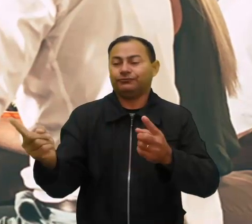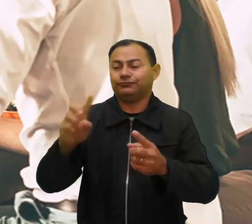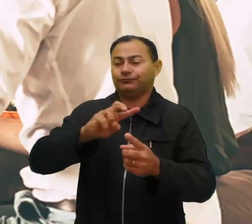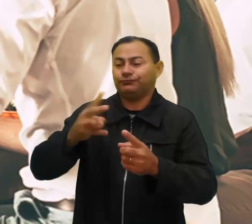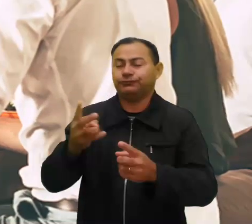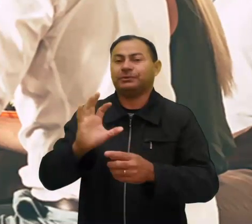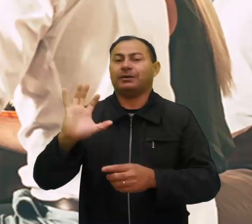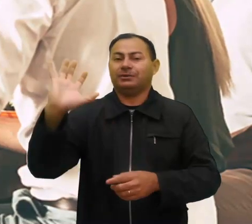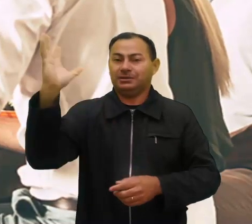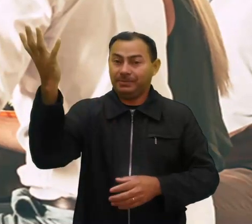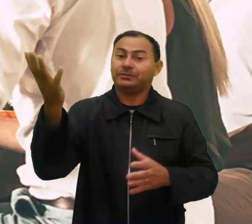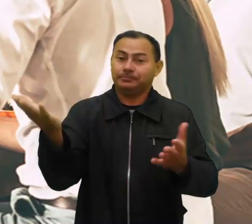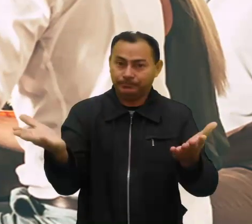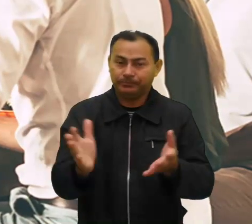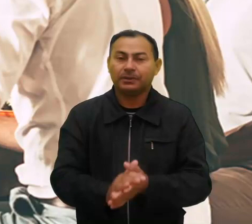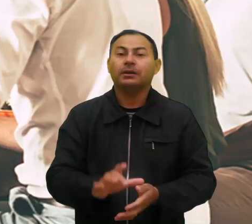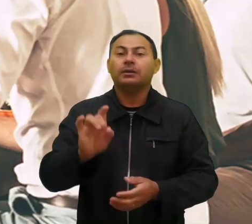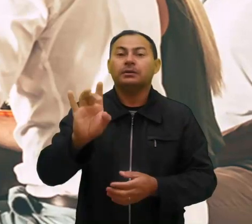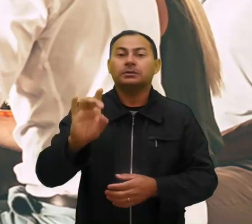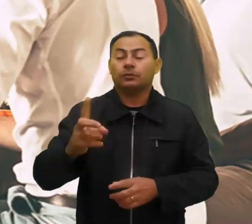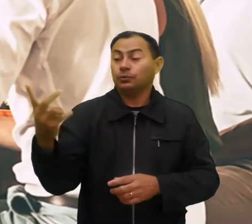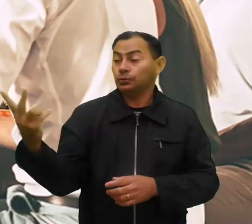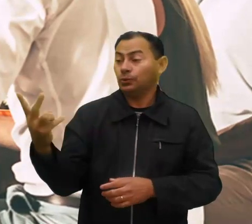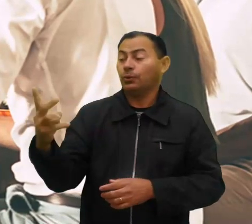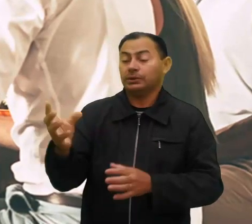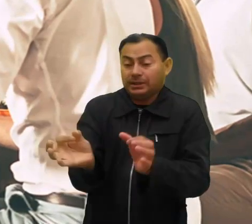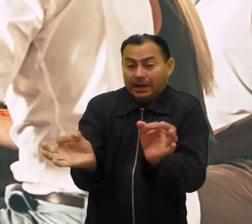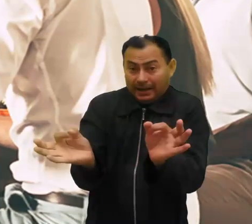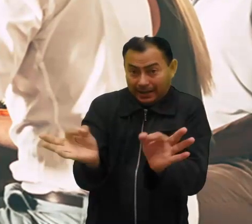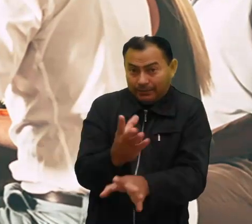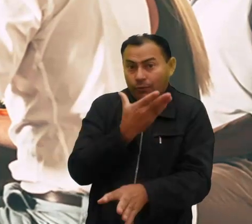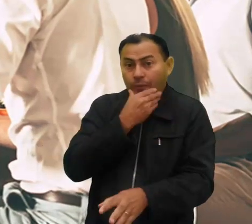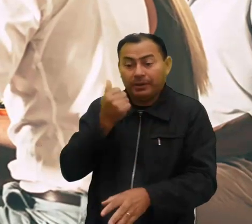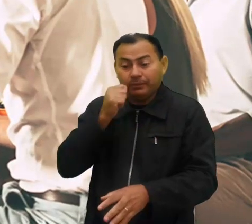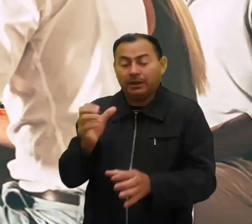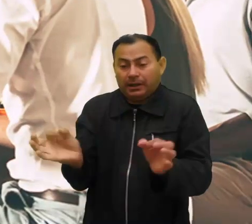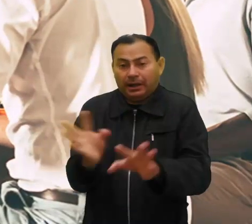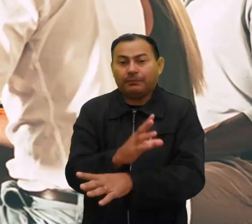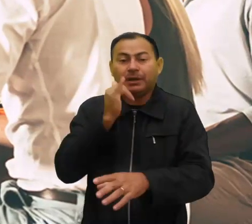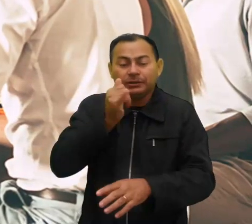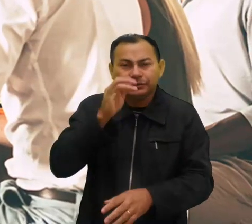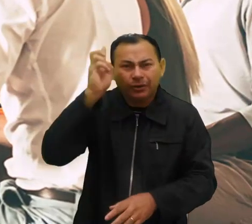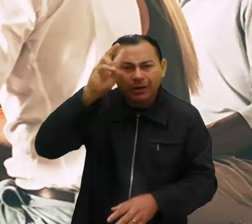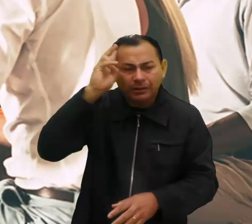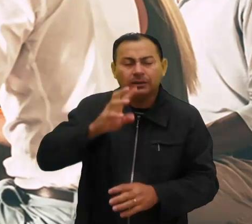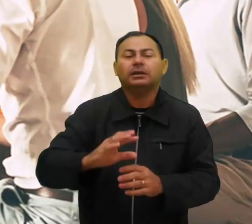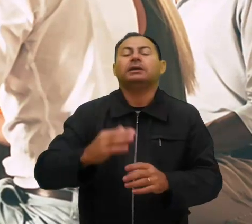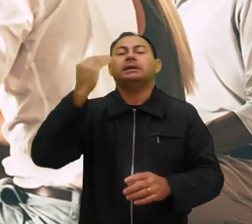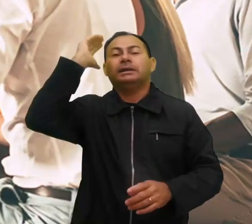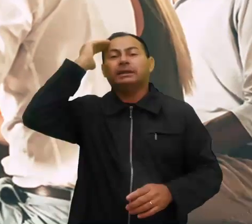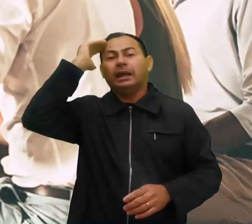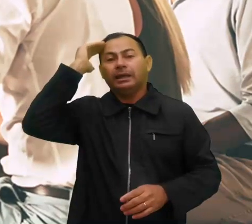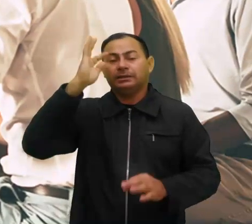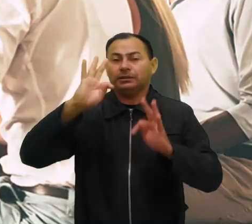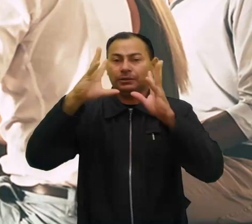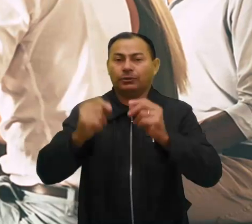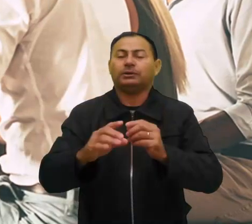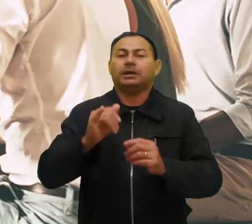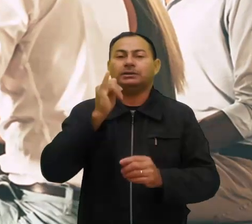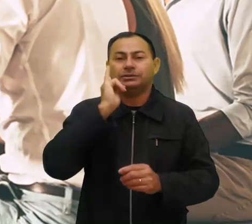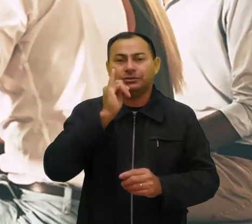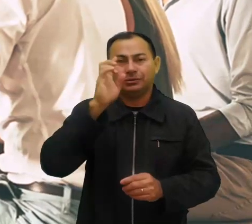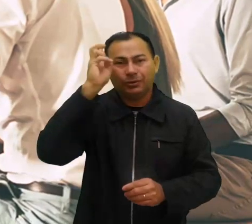ordem dos acontecimentos. Só quando os dois terminam de contar tudo é que você entende a história